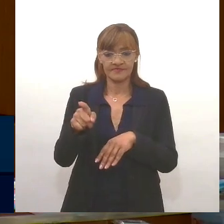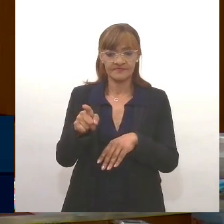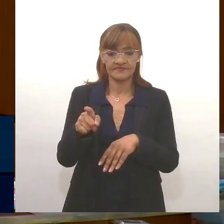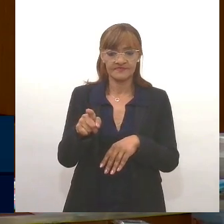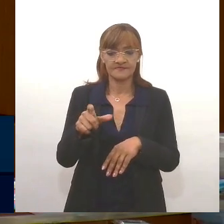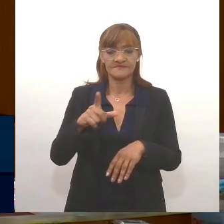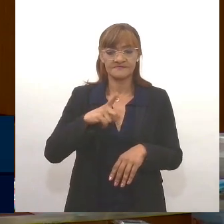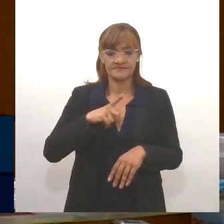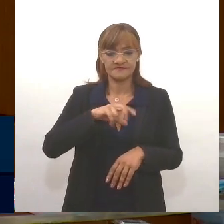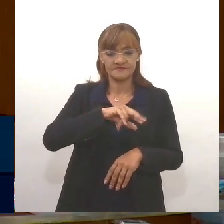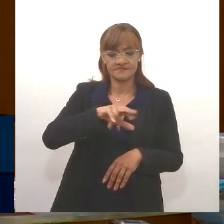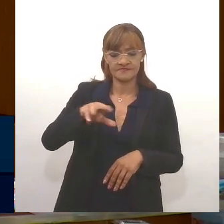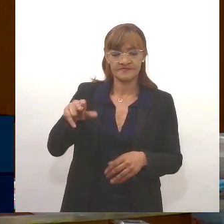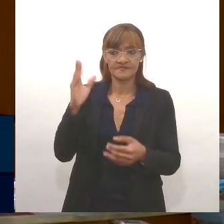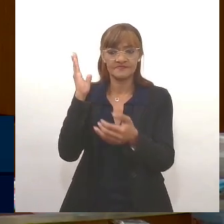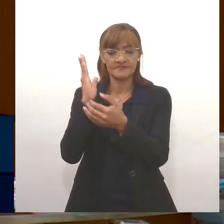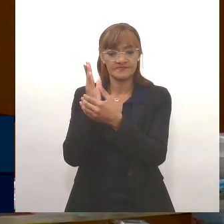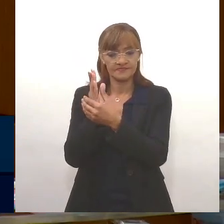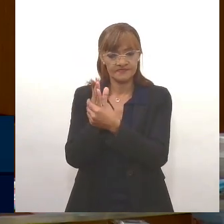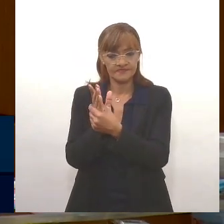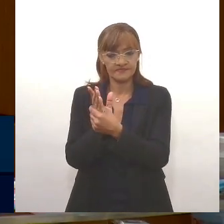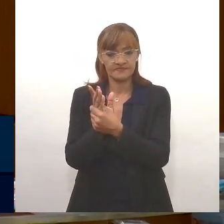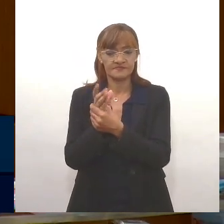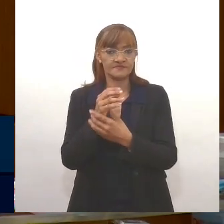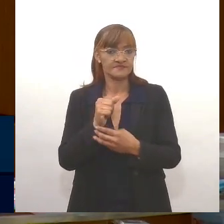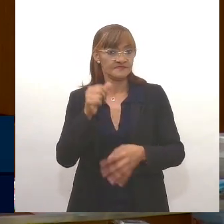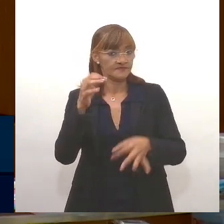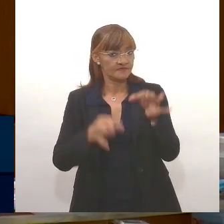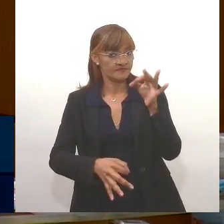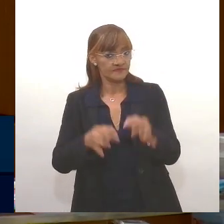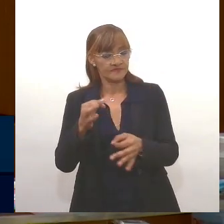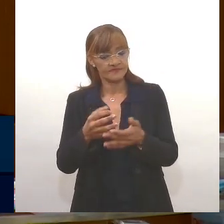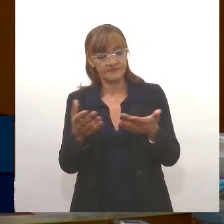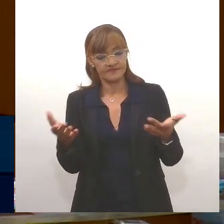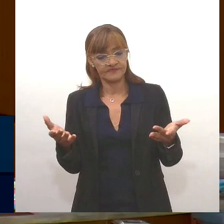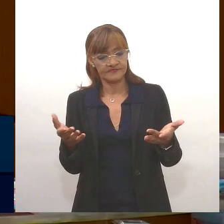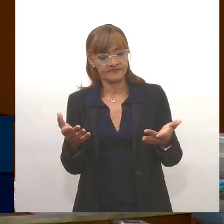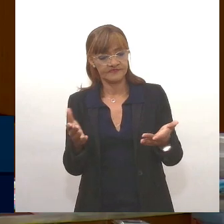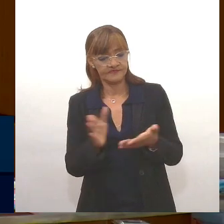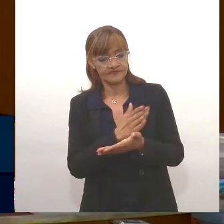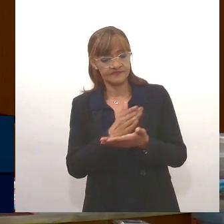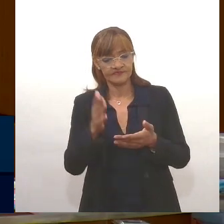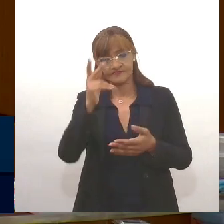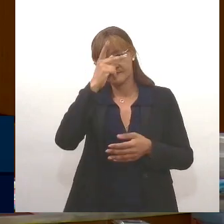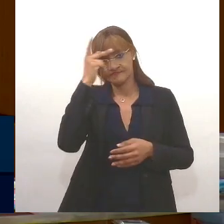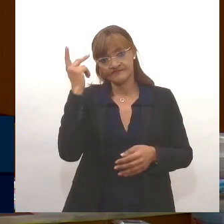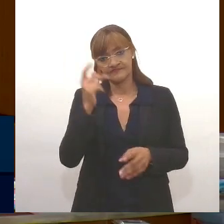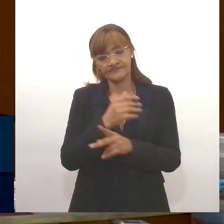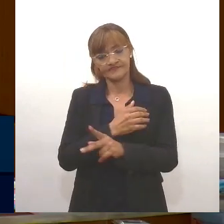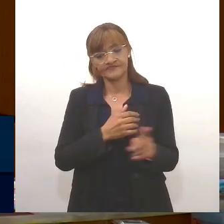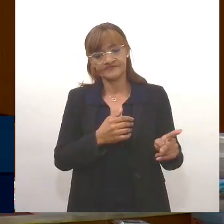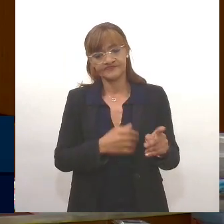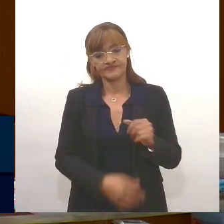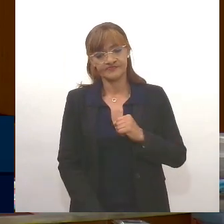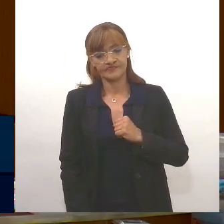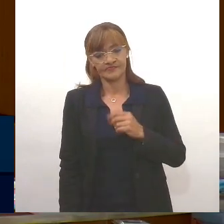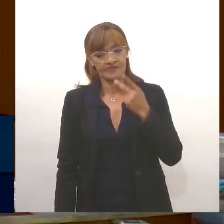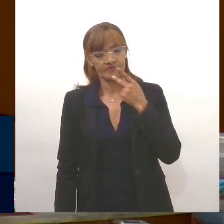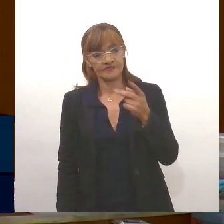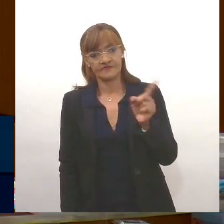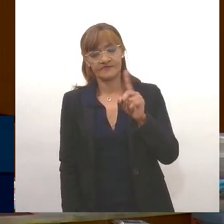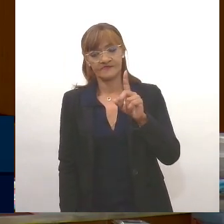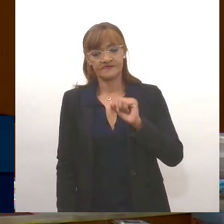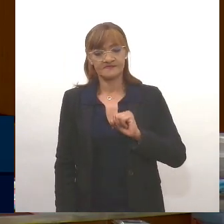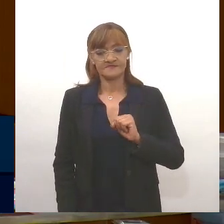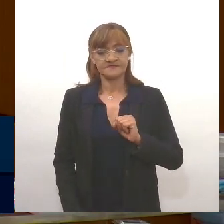processos correndo na justiça né algum pessoas presidente que eu nem comentei ainda até mesmo um